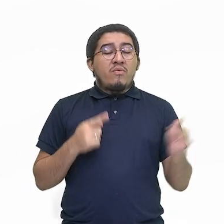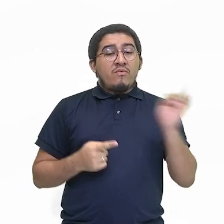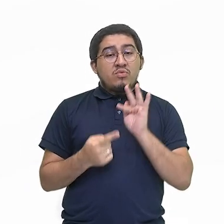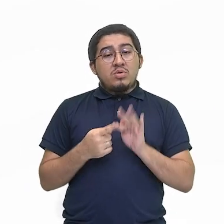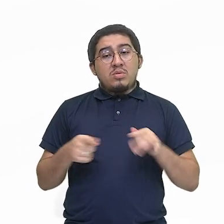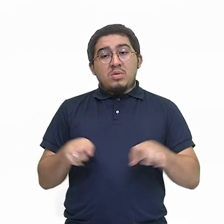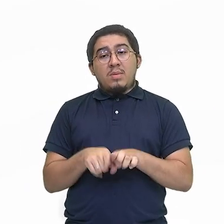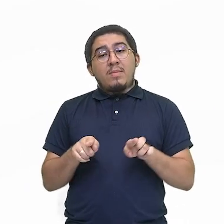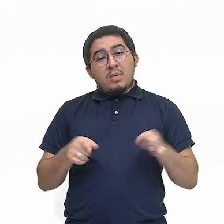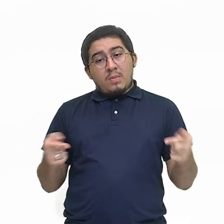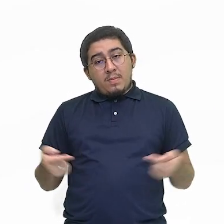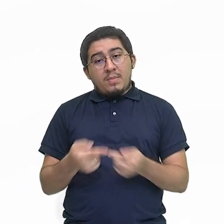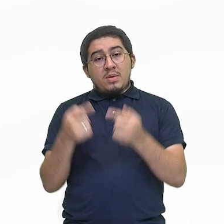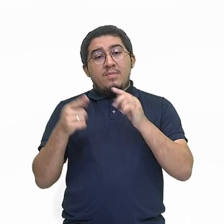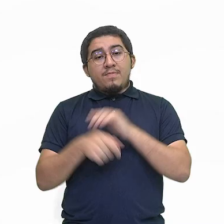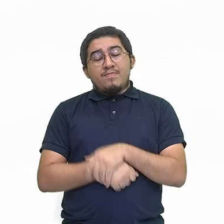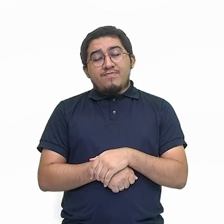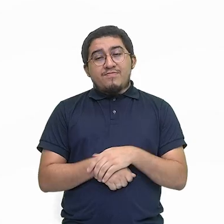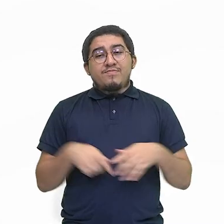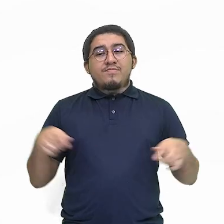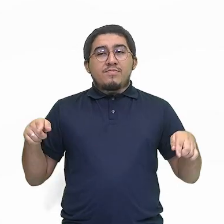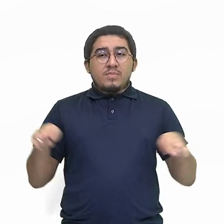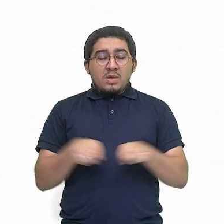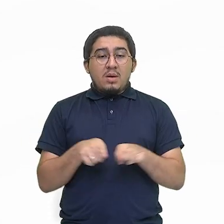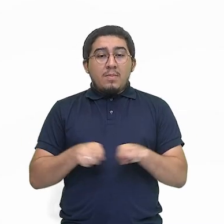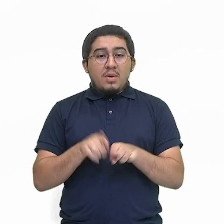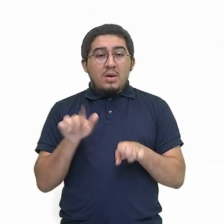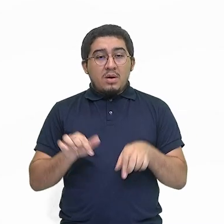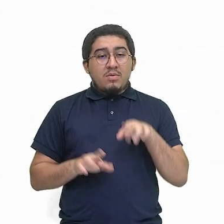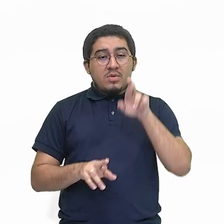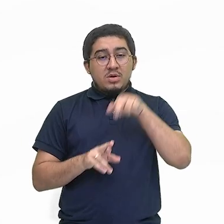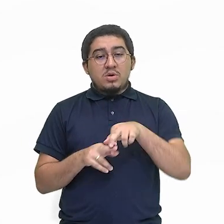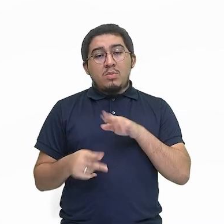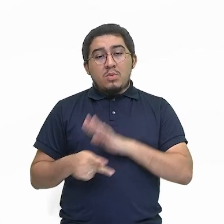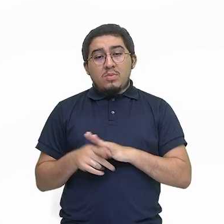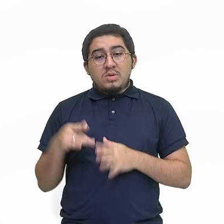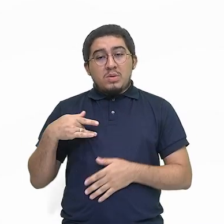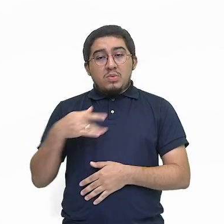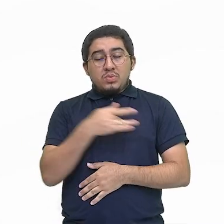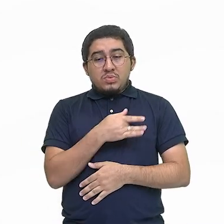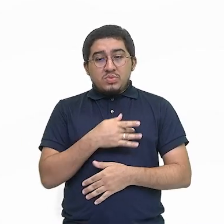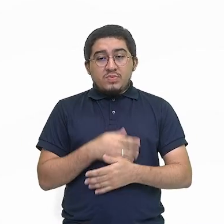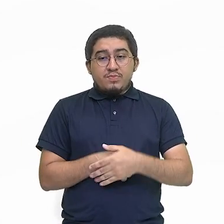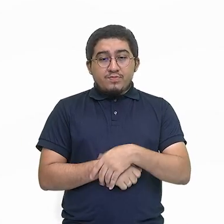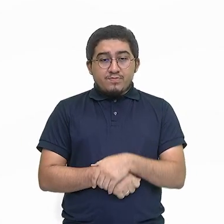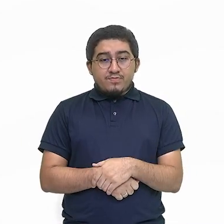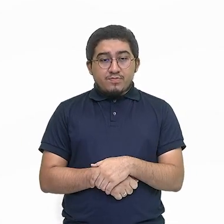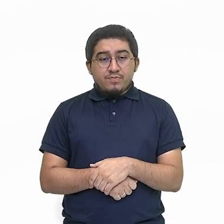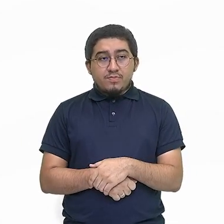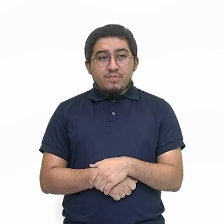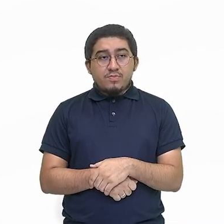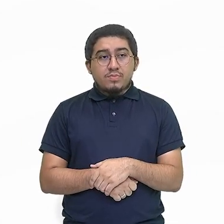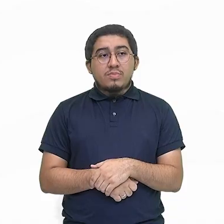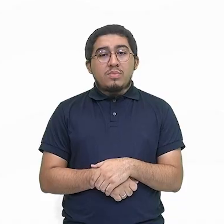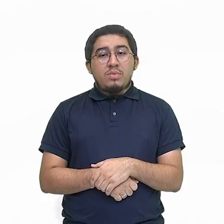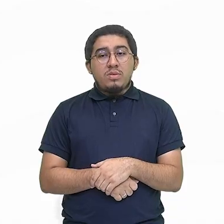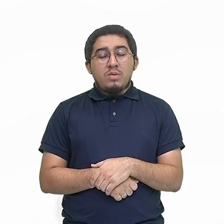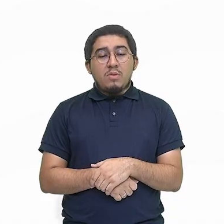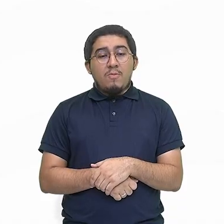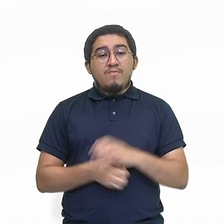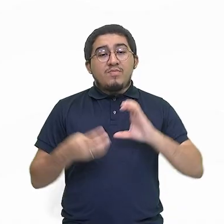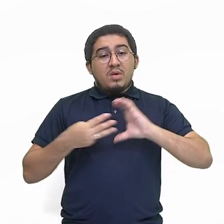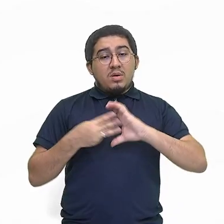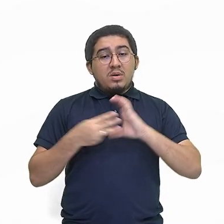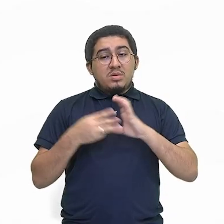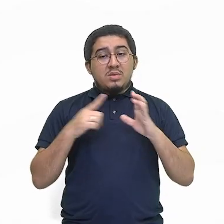função exercida. E isso está relacionado também com a saúde, vejam vocês. A forma celular, ela tem relação